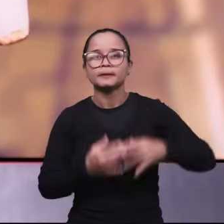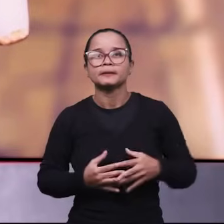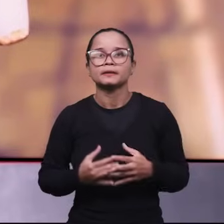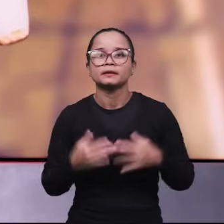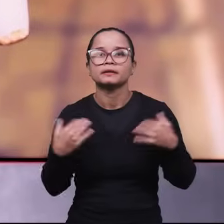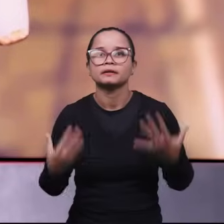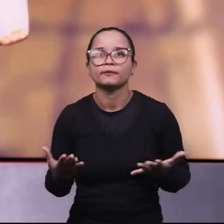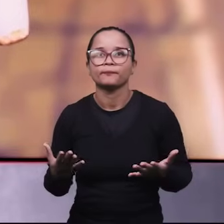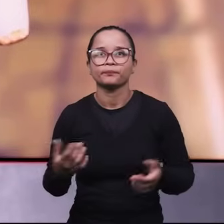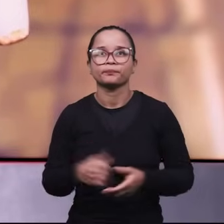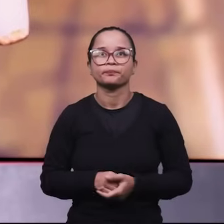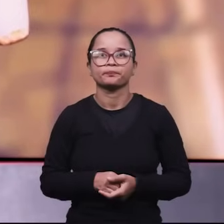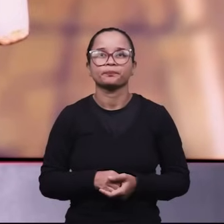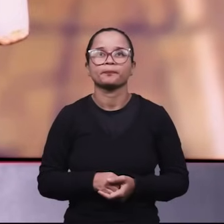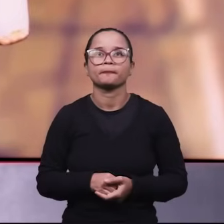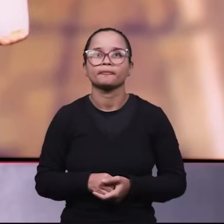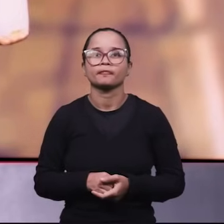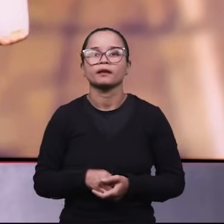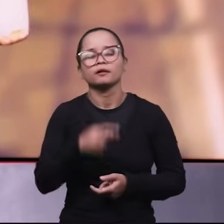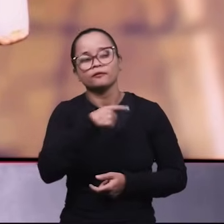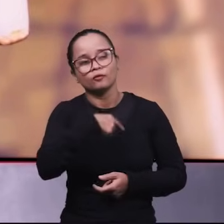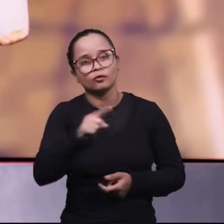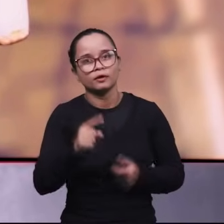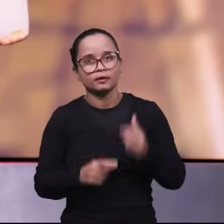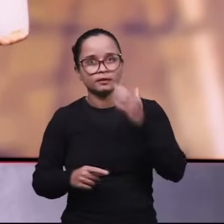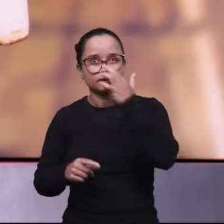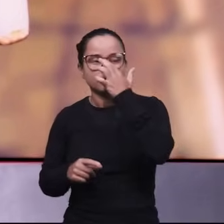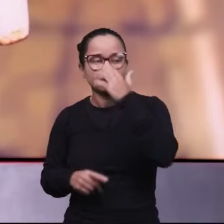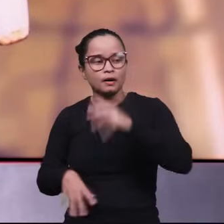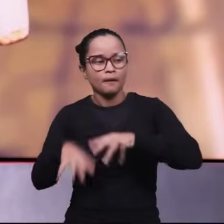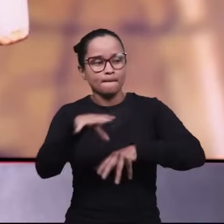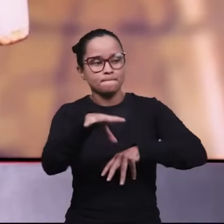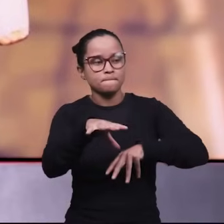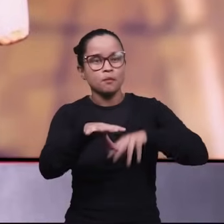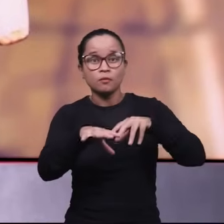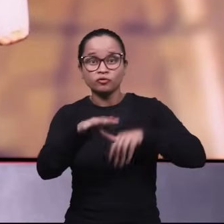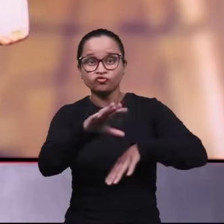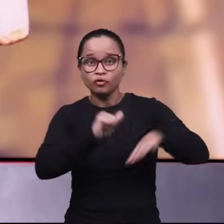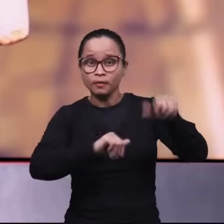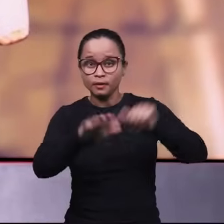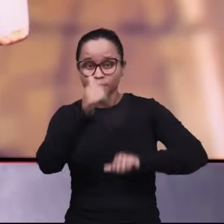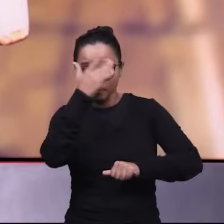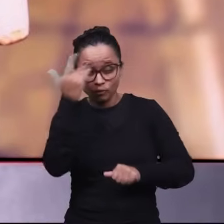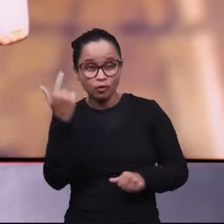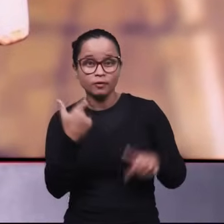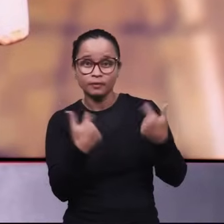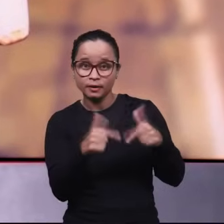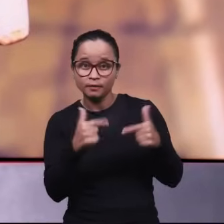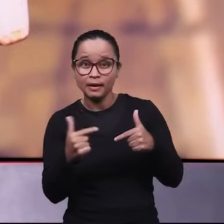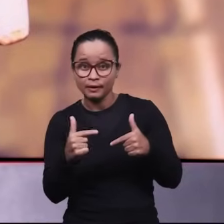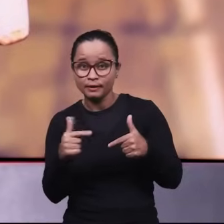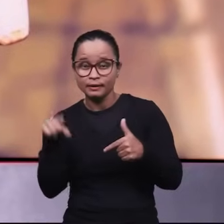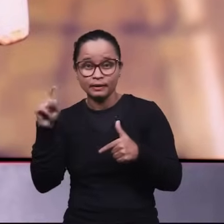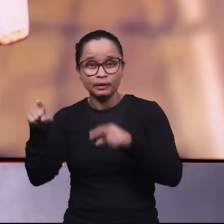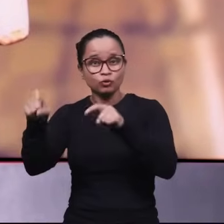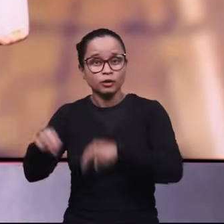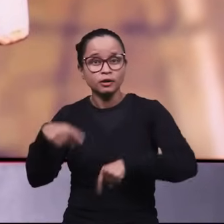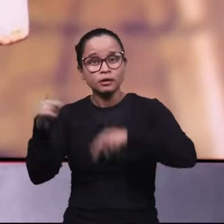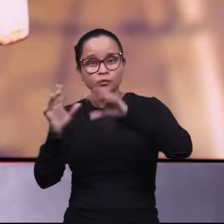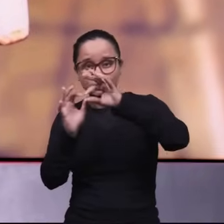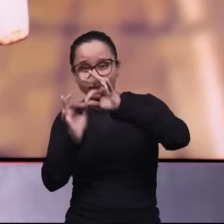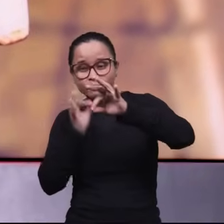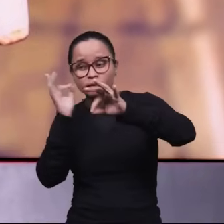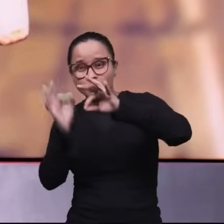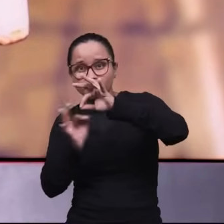comum isso, e foi lá buscar trabalhadores para a sua vinha. E ele ofereceu um denário para cada trabalhador.